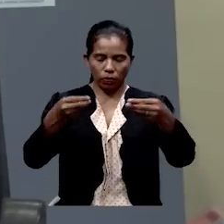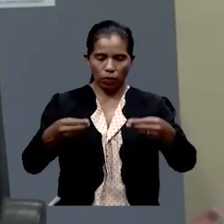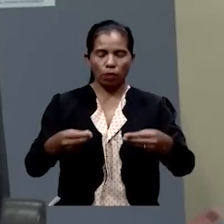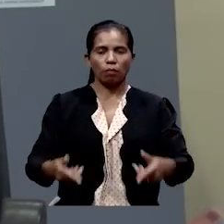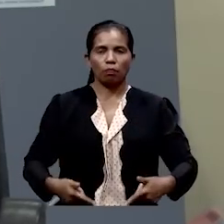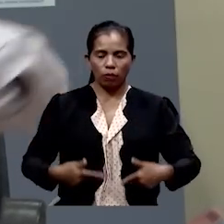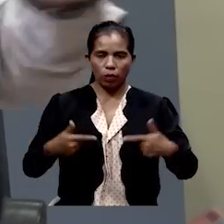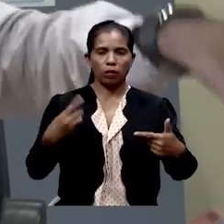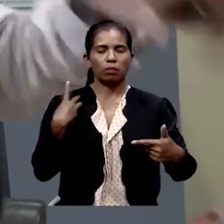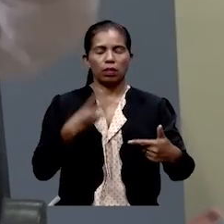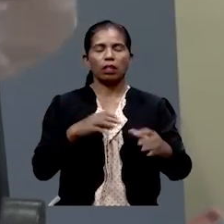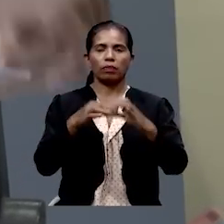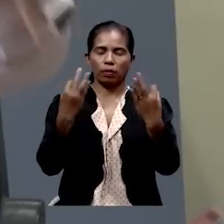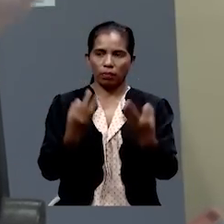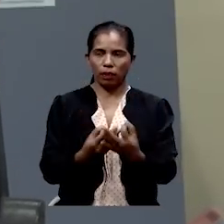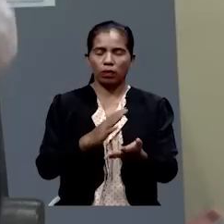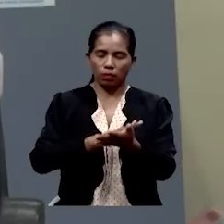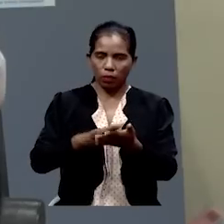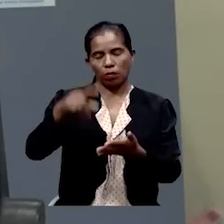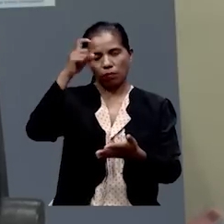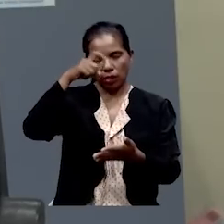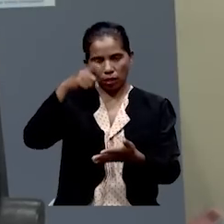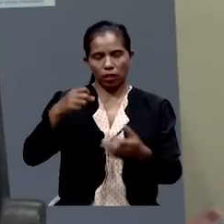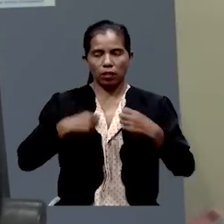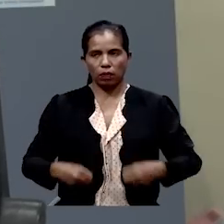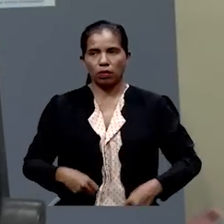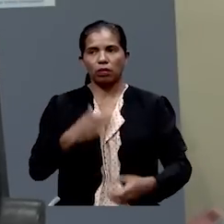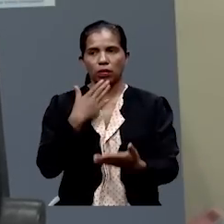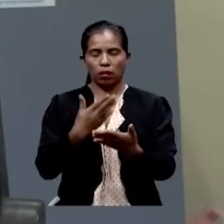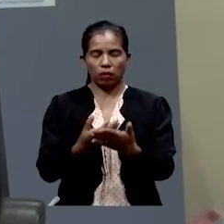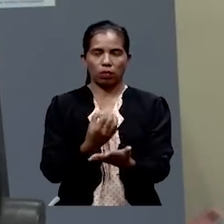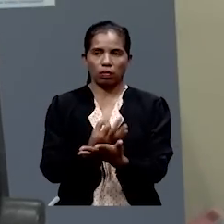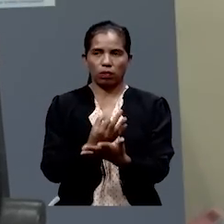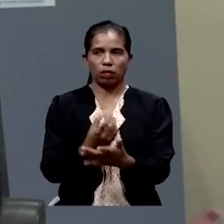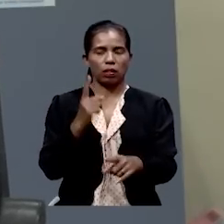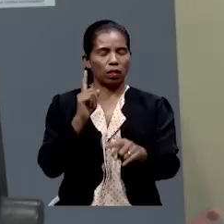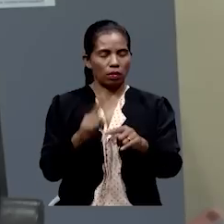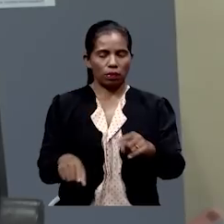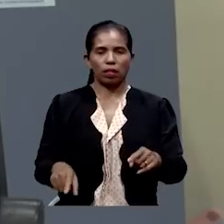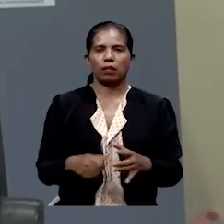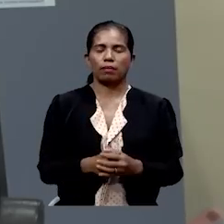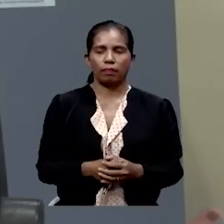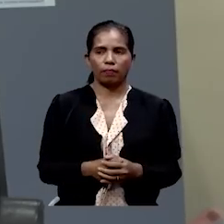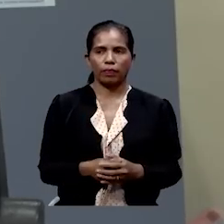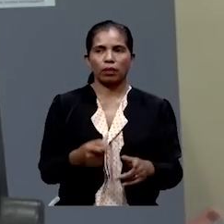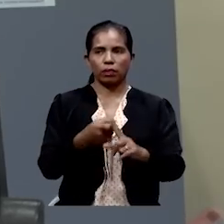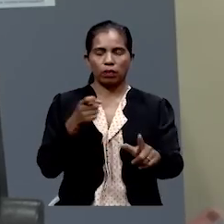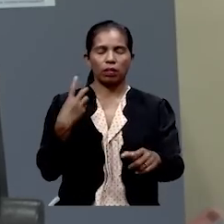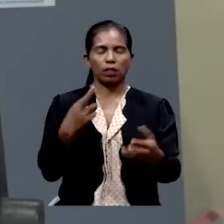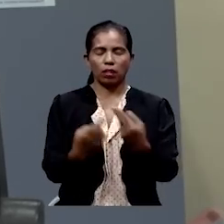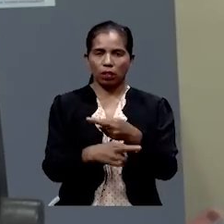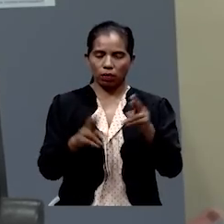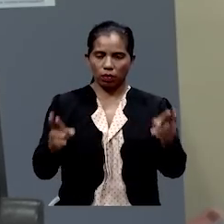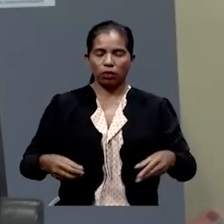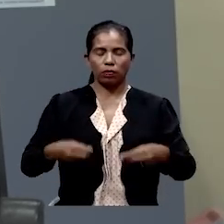melarang. Waktu kabar, waktu matene, waktu sahur dia kan hosi vencimento ini memang kita label hakrib kita nak posisi. Hosi dan ini maka resultar ini memang bela